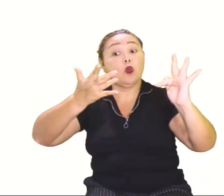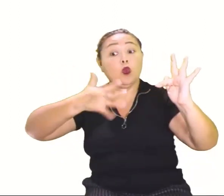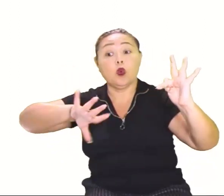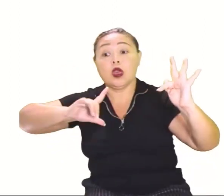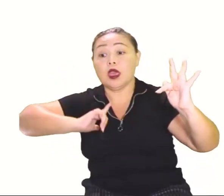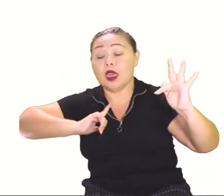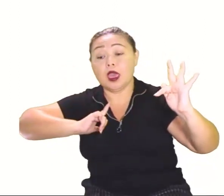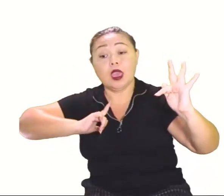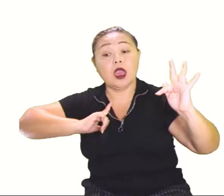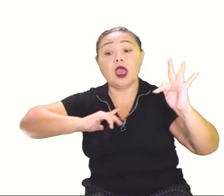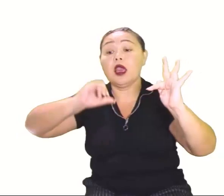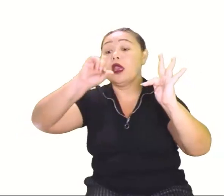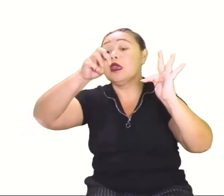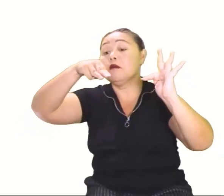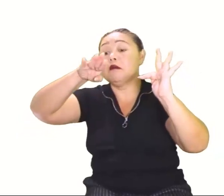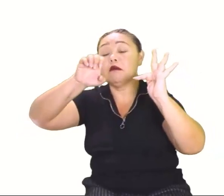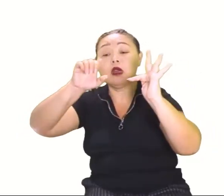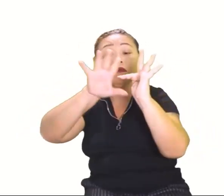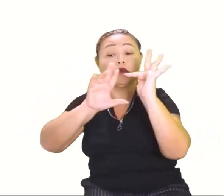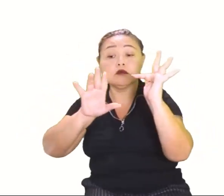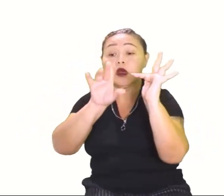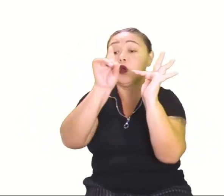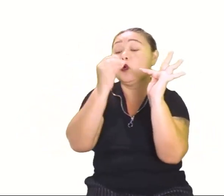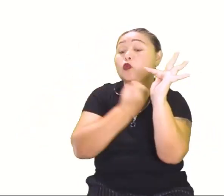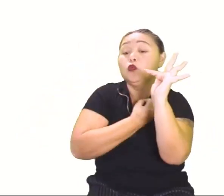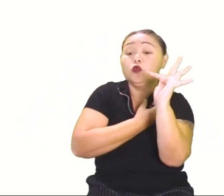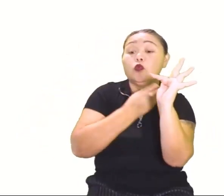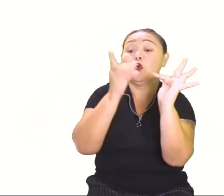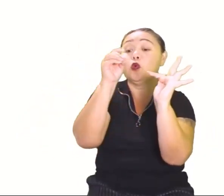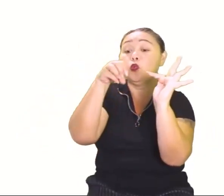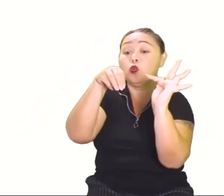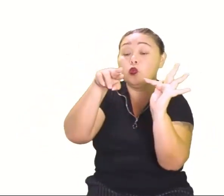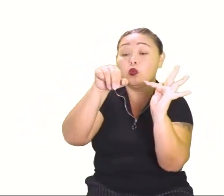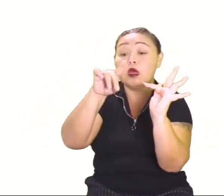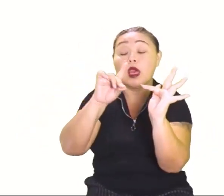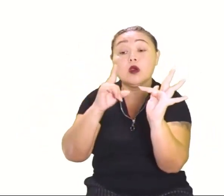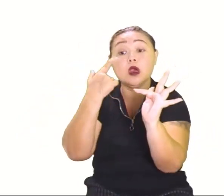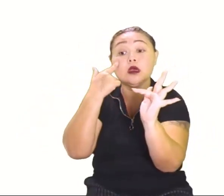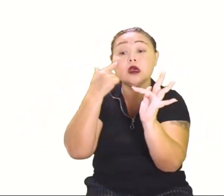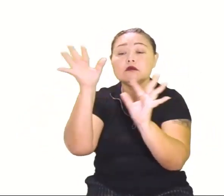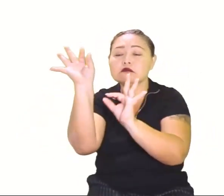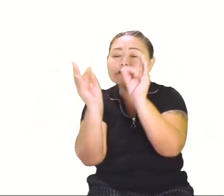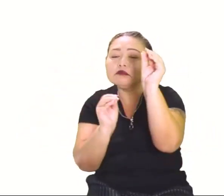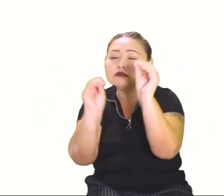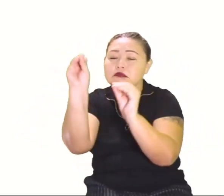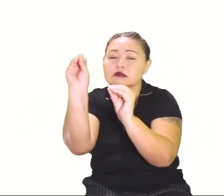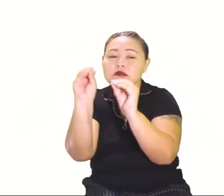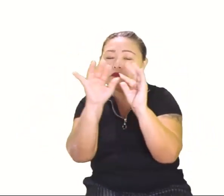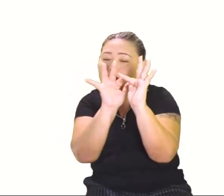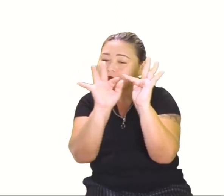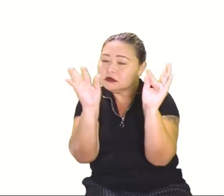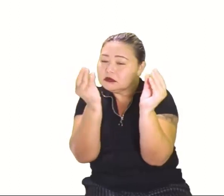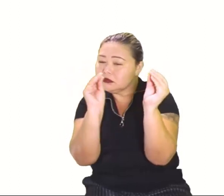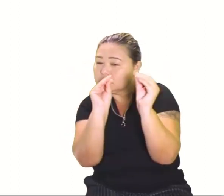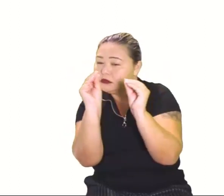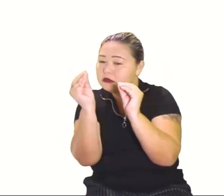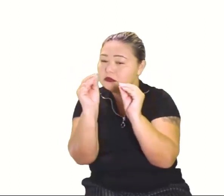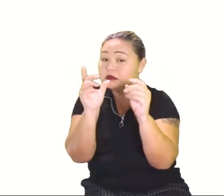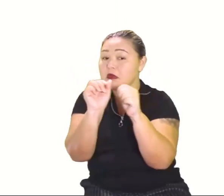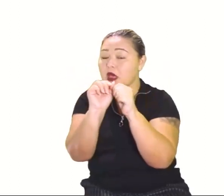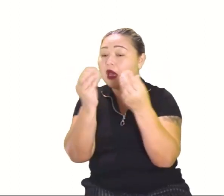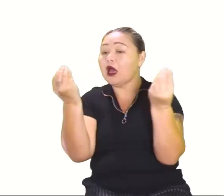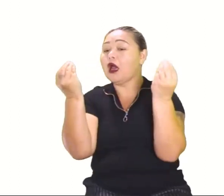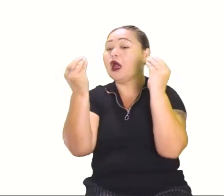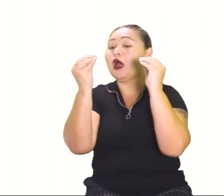você encontre imagens da função, domínios da função. Não, ele só quer que você ajuste esse gráfico, colocando